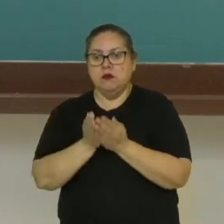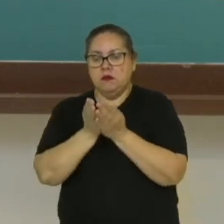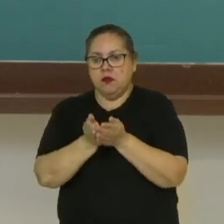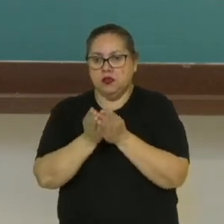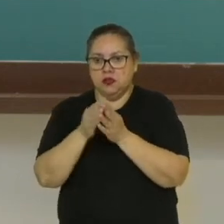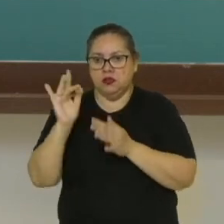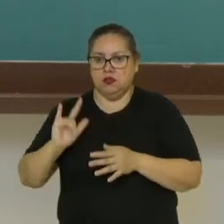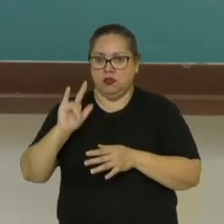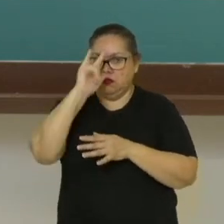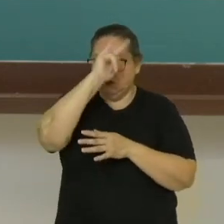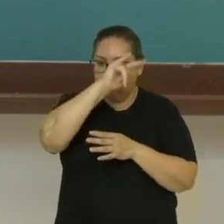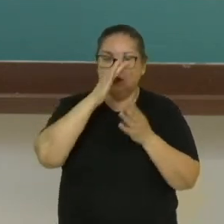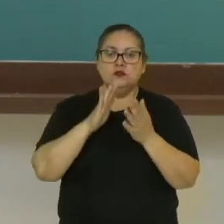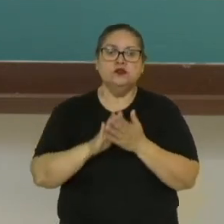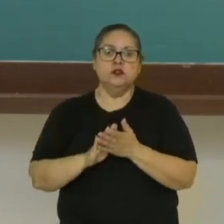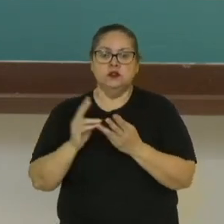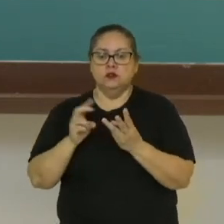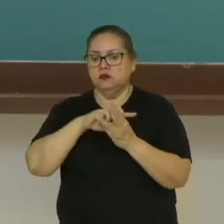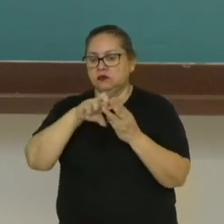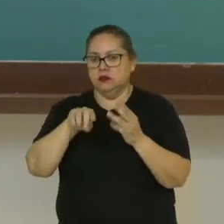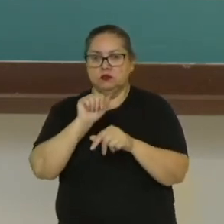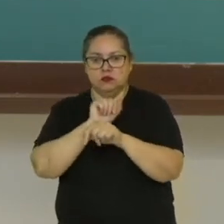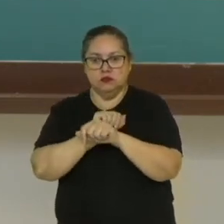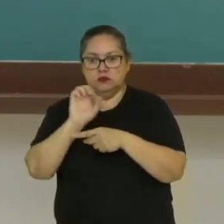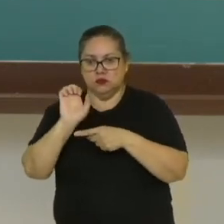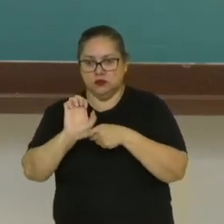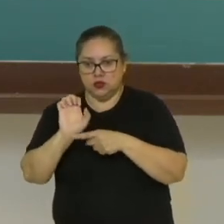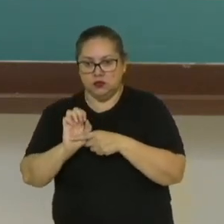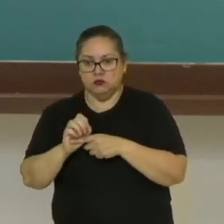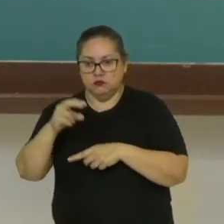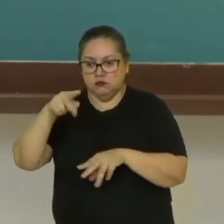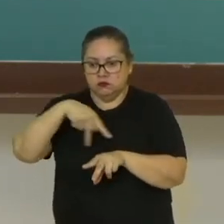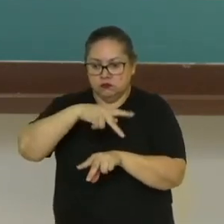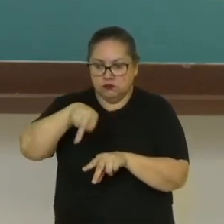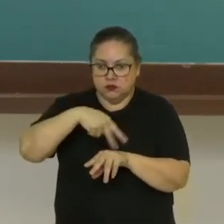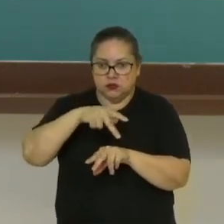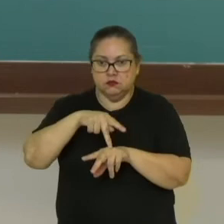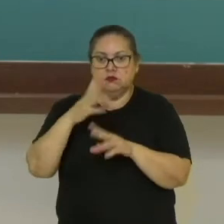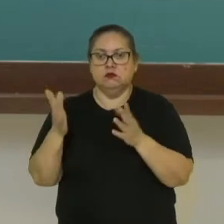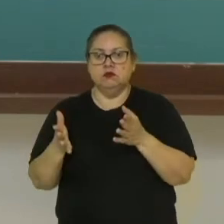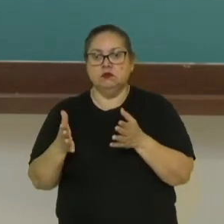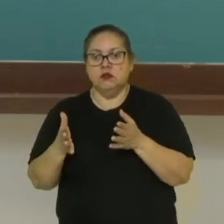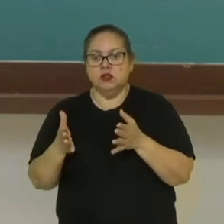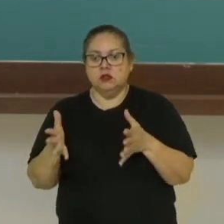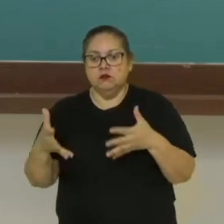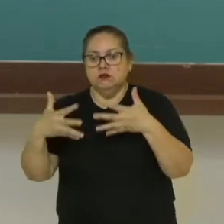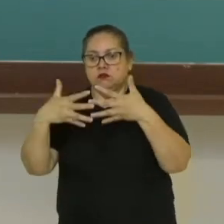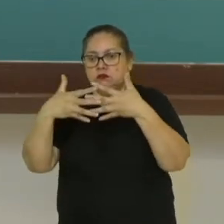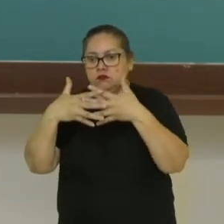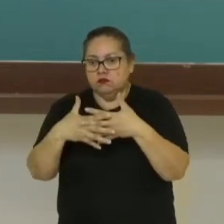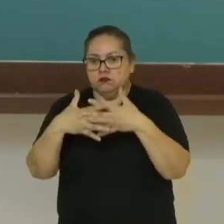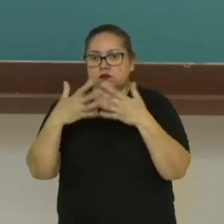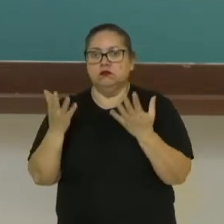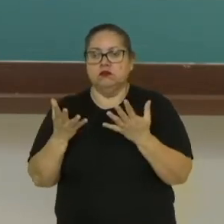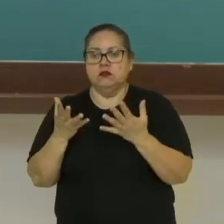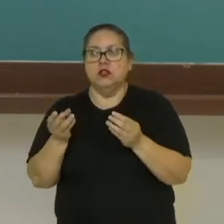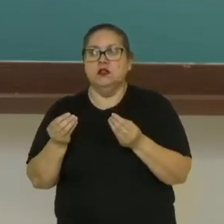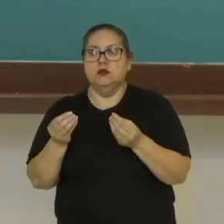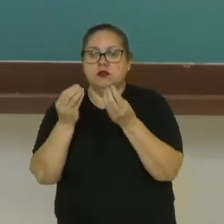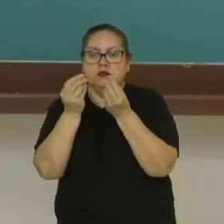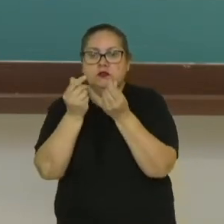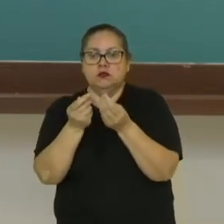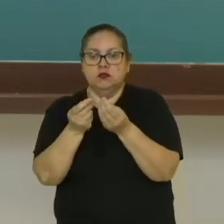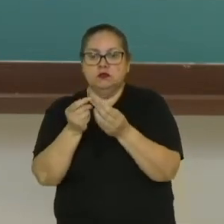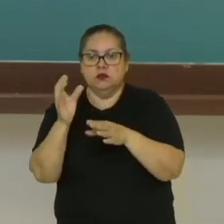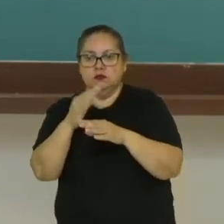Aeronáutica, né, para o Estado, para uma nação, né, para, digamos, a integridade, né, e, digamos,